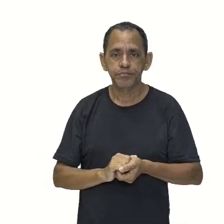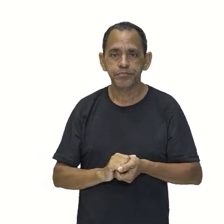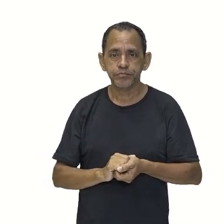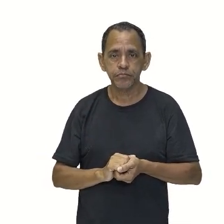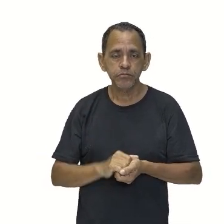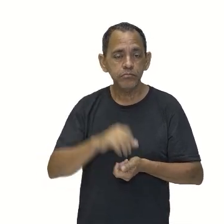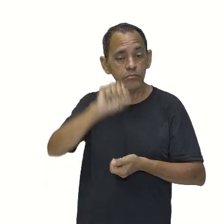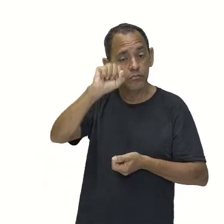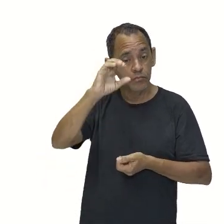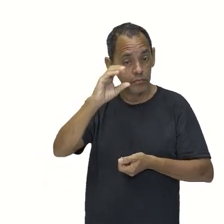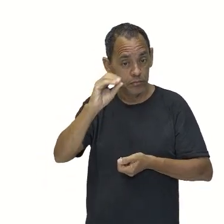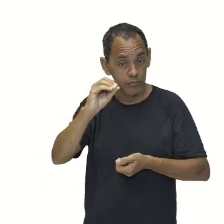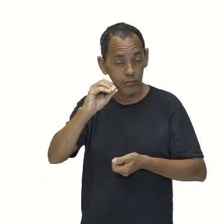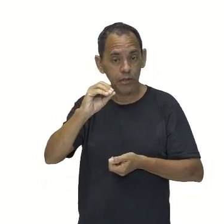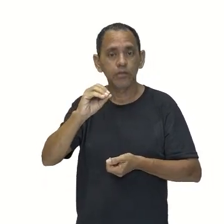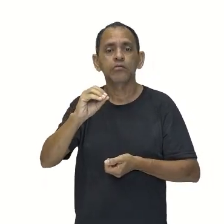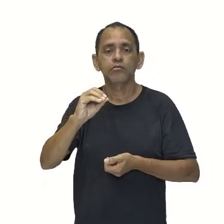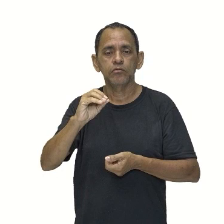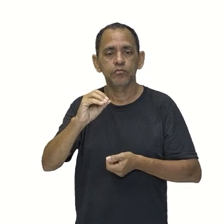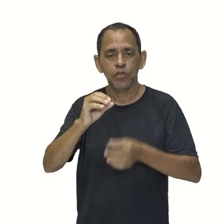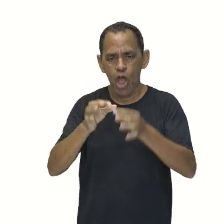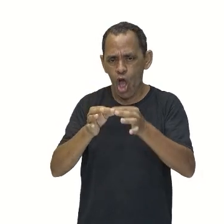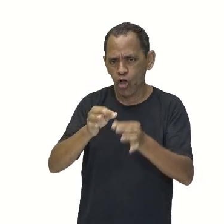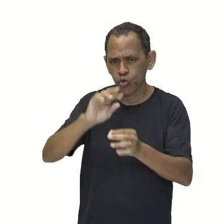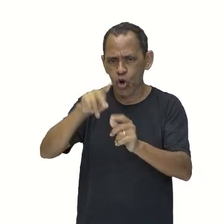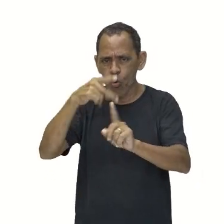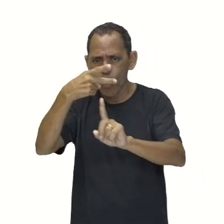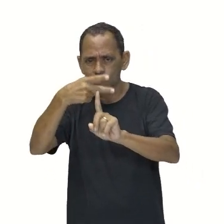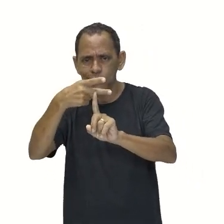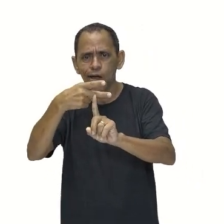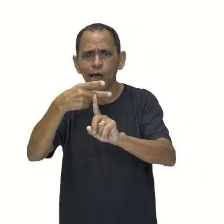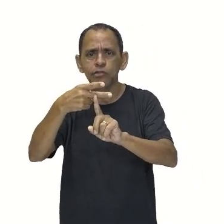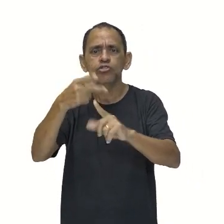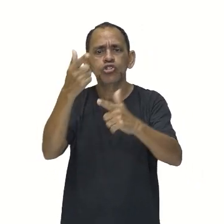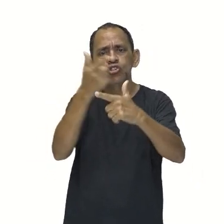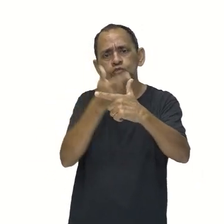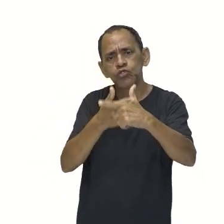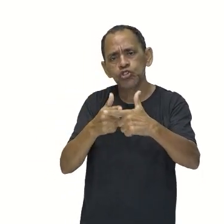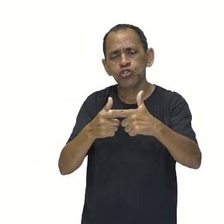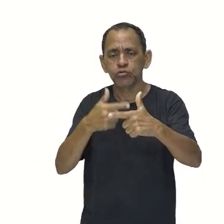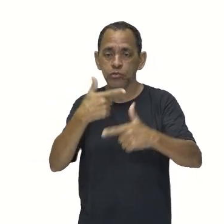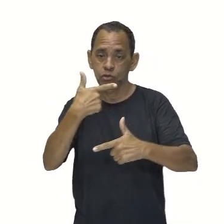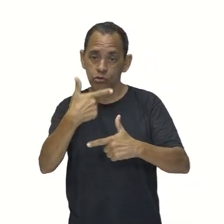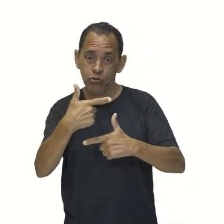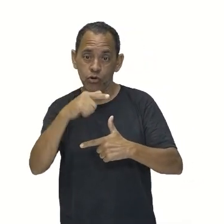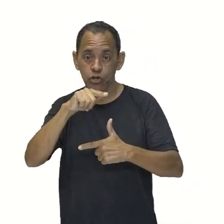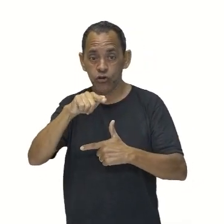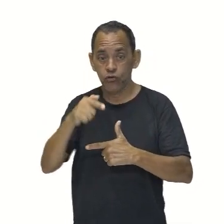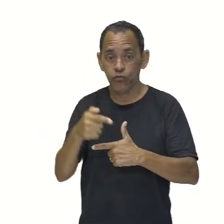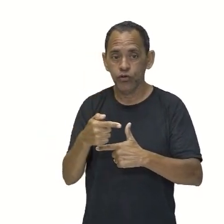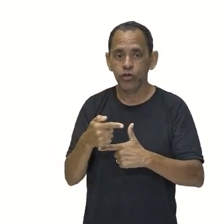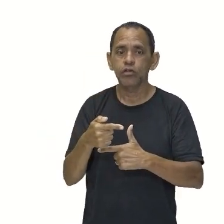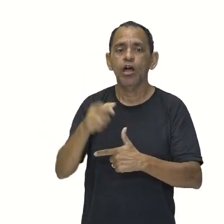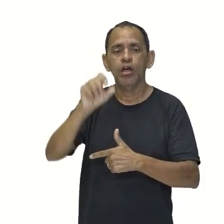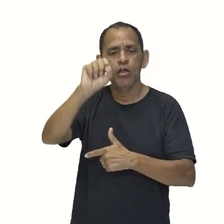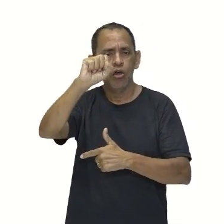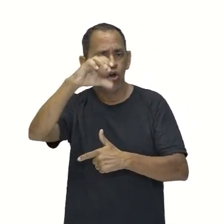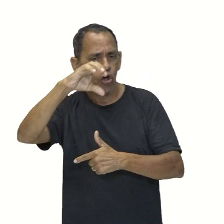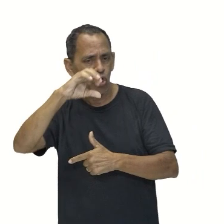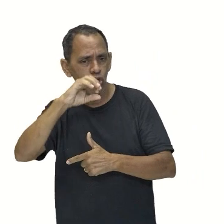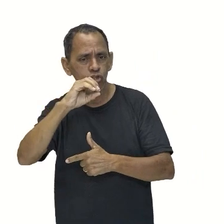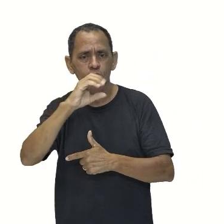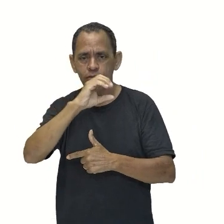A altura ao quadrado, quanto foi que deu? Dividido por 2, olha, e esses 90 aqui,